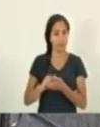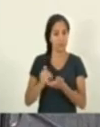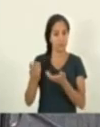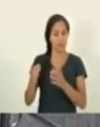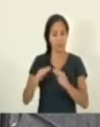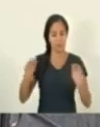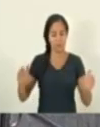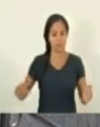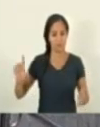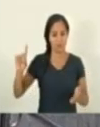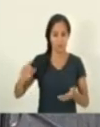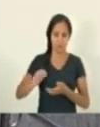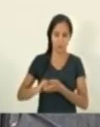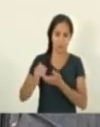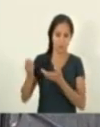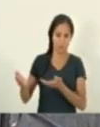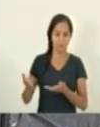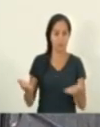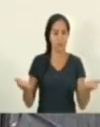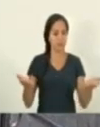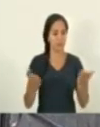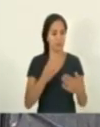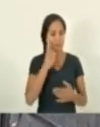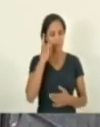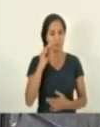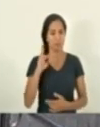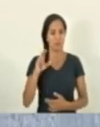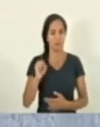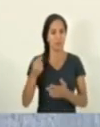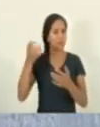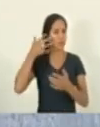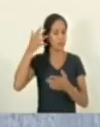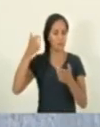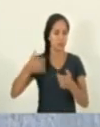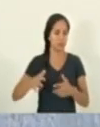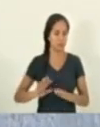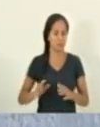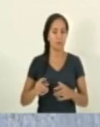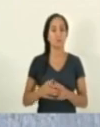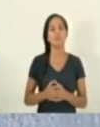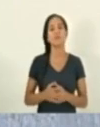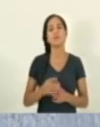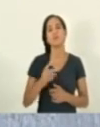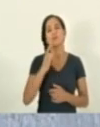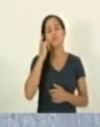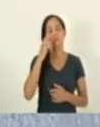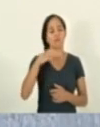mesa diretora. Deputado Freitas declina. Deputado Sérgio Magés, que é o próximo orador.